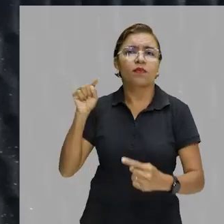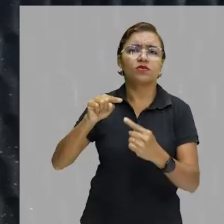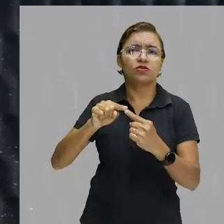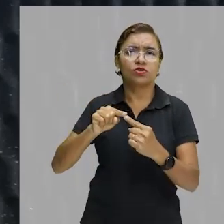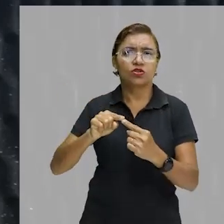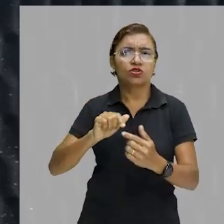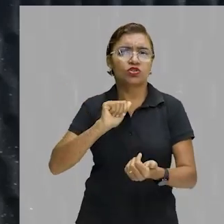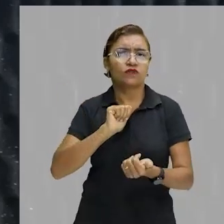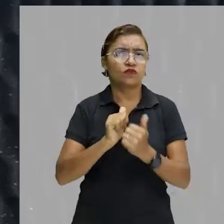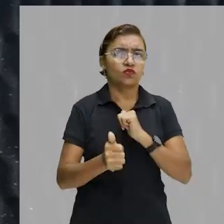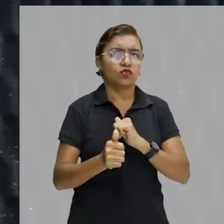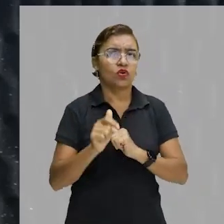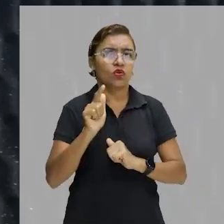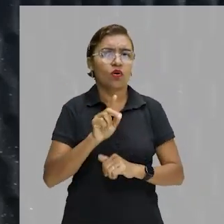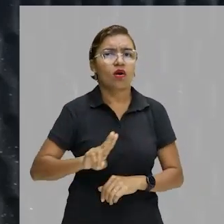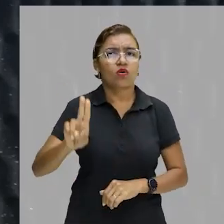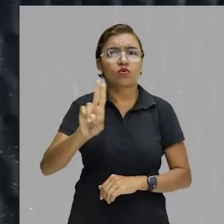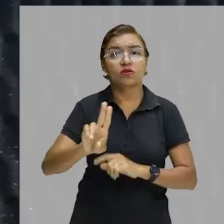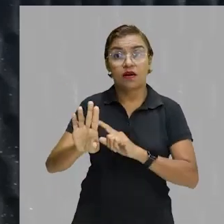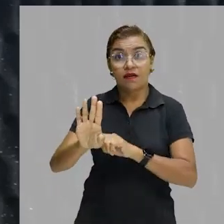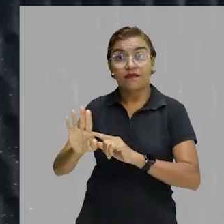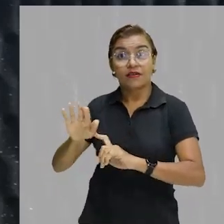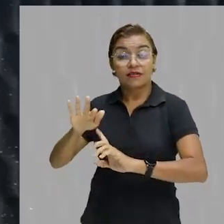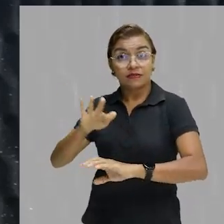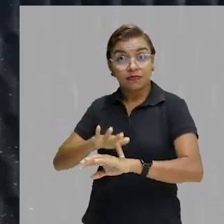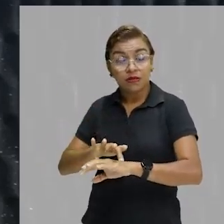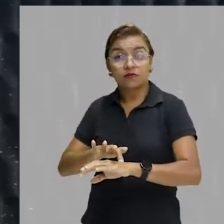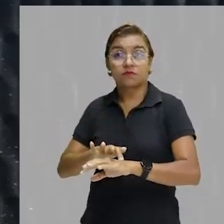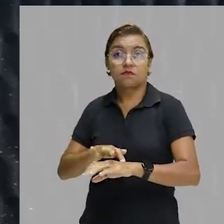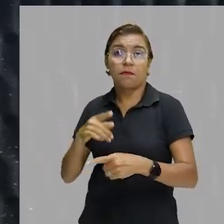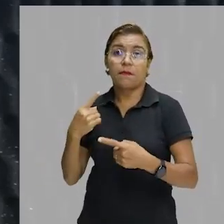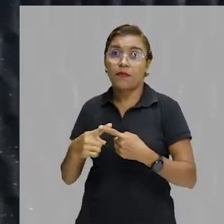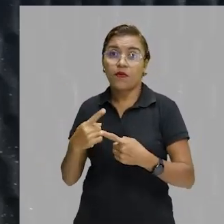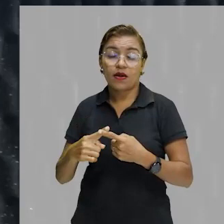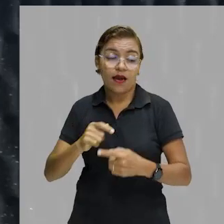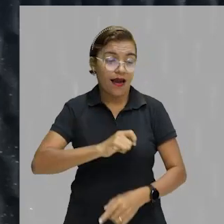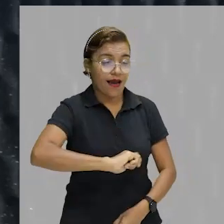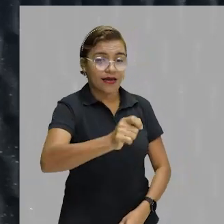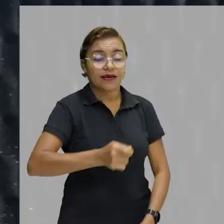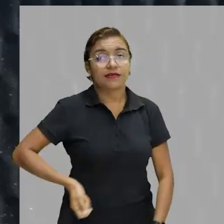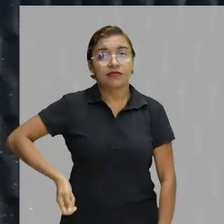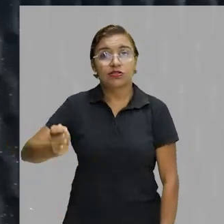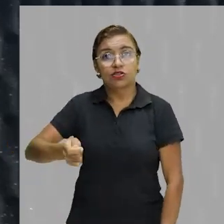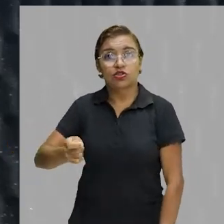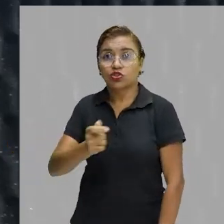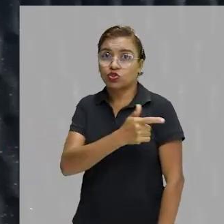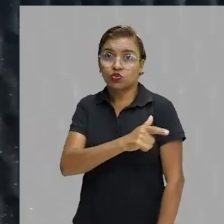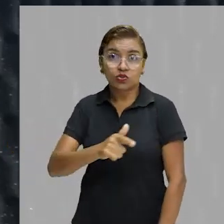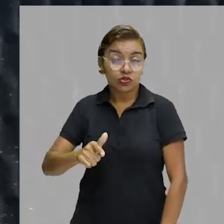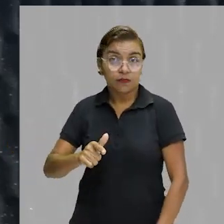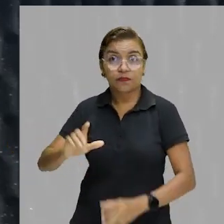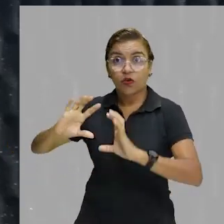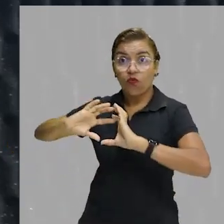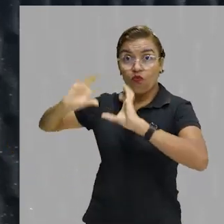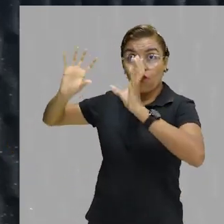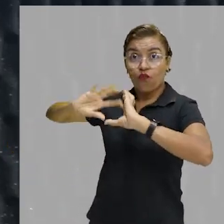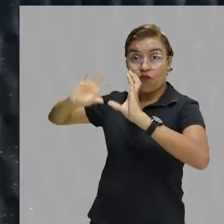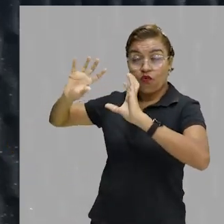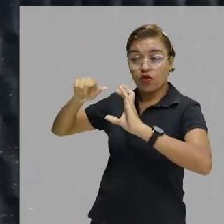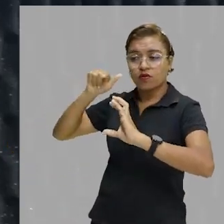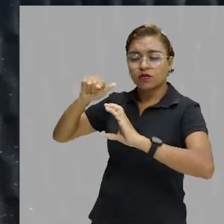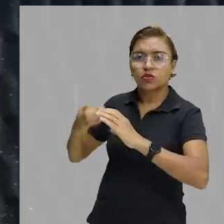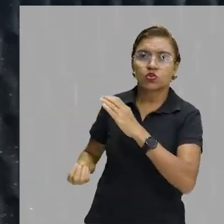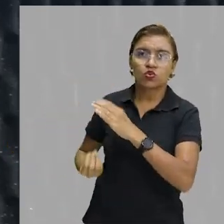bola com as mãos, como é hoje. Por quê? Porque não tinha raquete para aquela modalidade. O voleibol surgiu porque